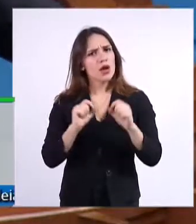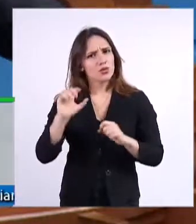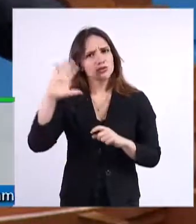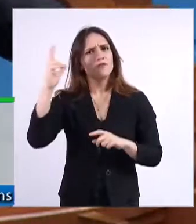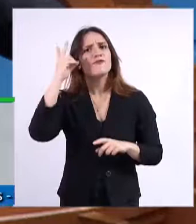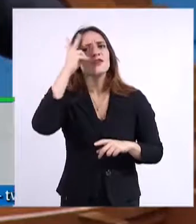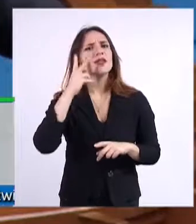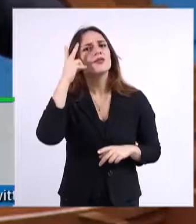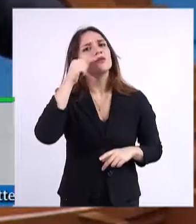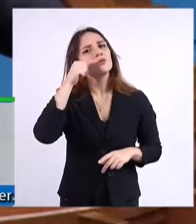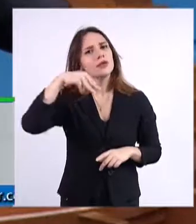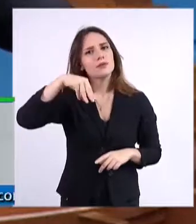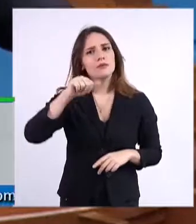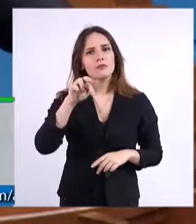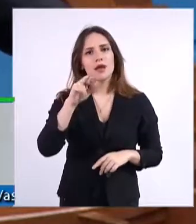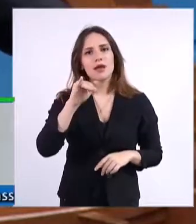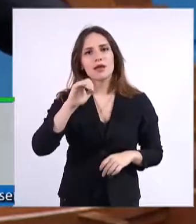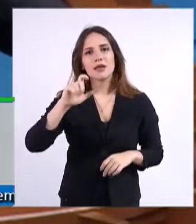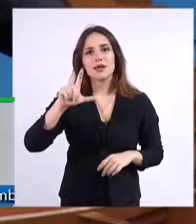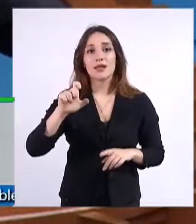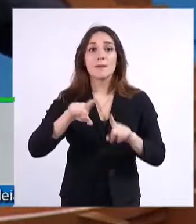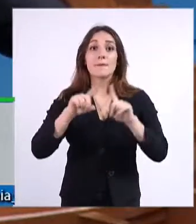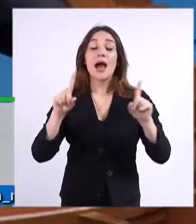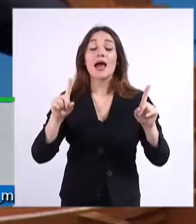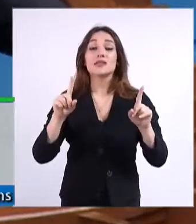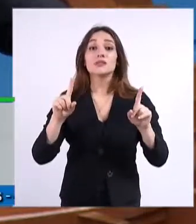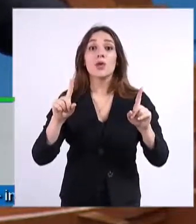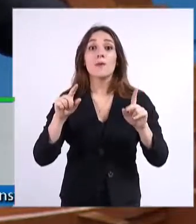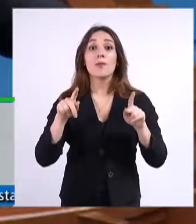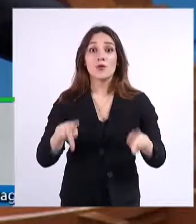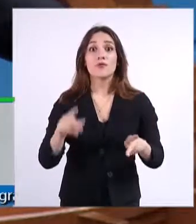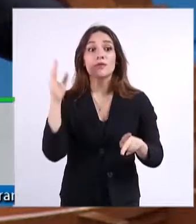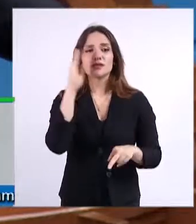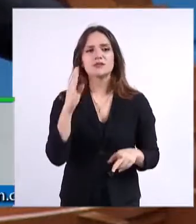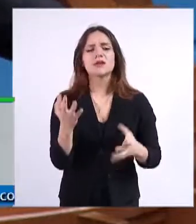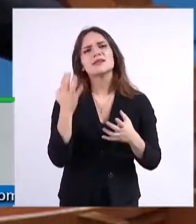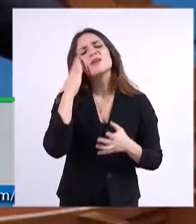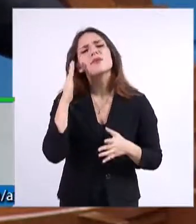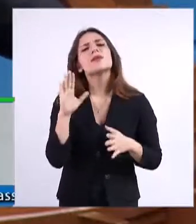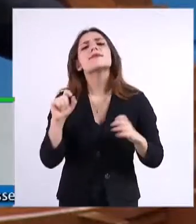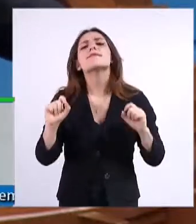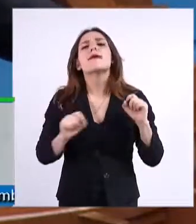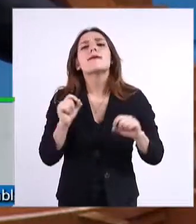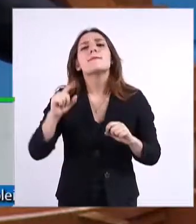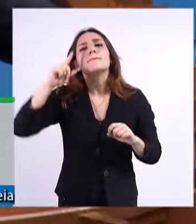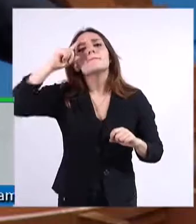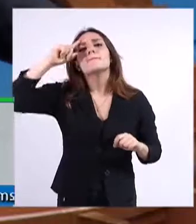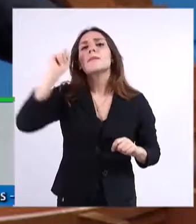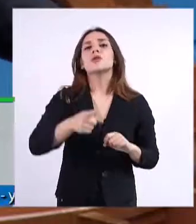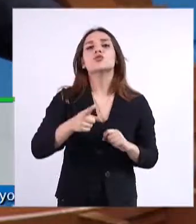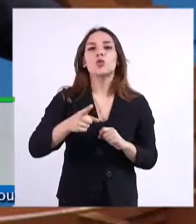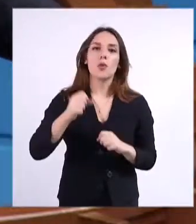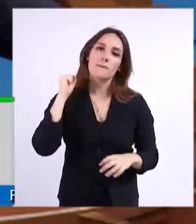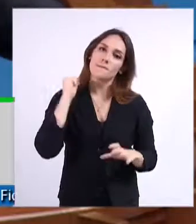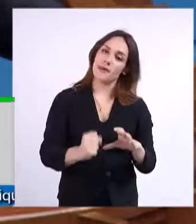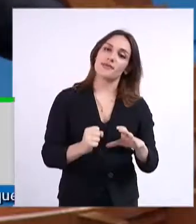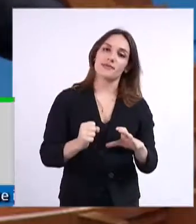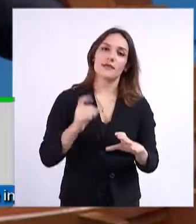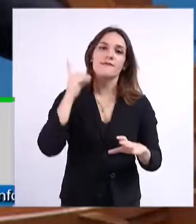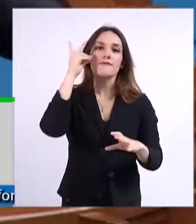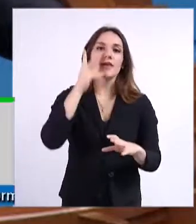Mas a população brasileira ainda quer saber quem mandou matar a vereadora Marielle